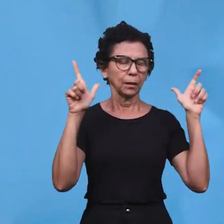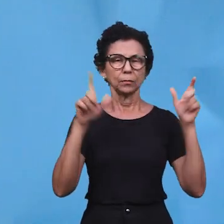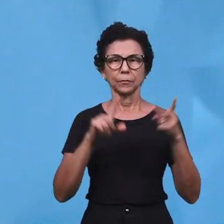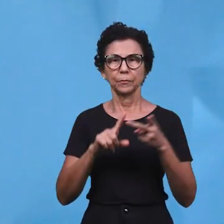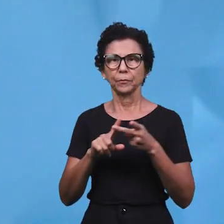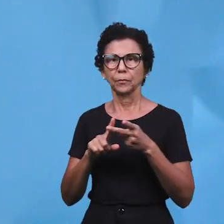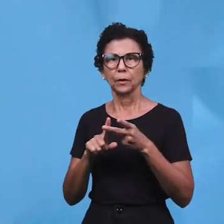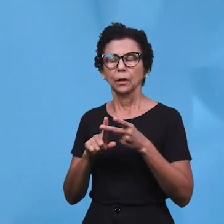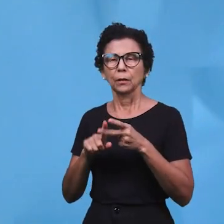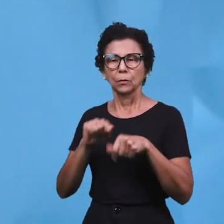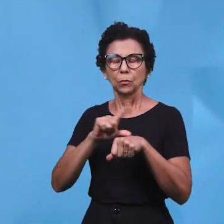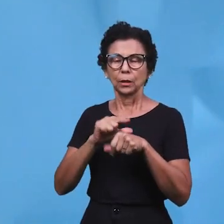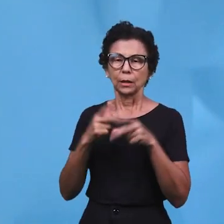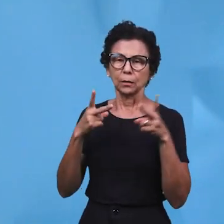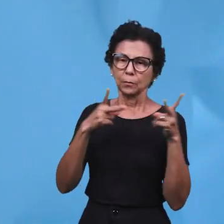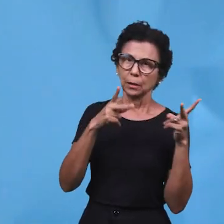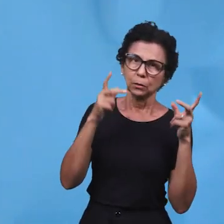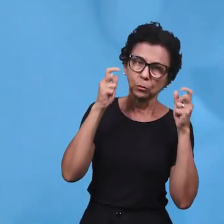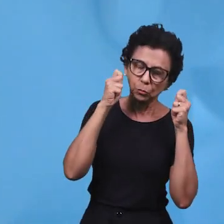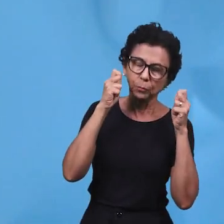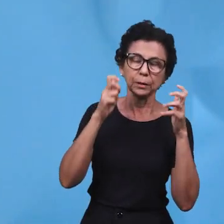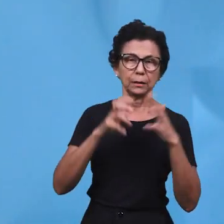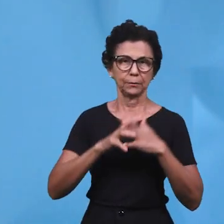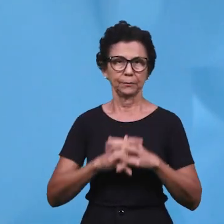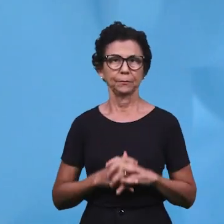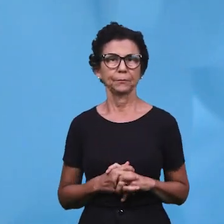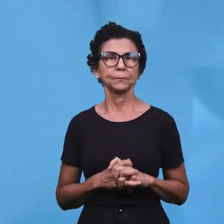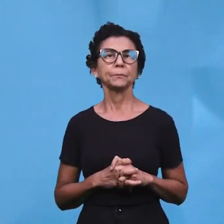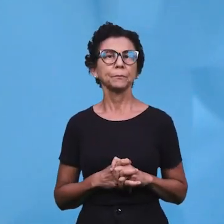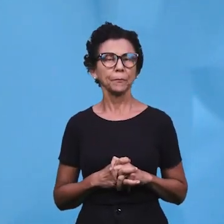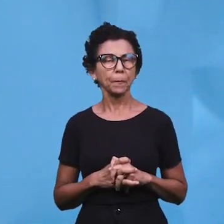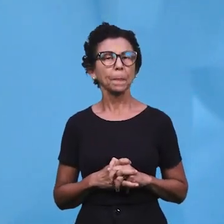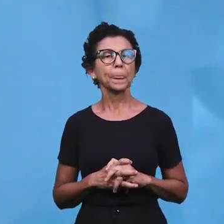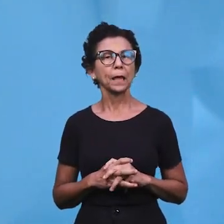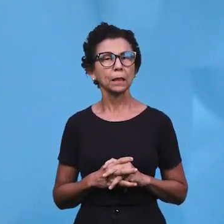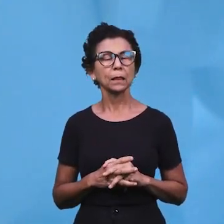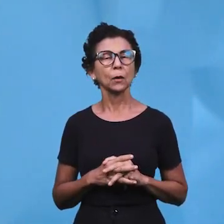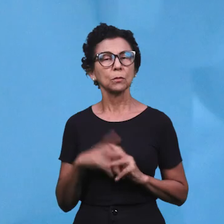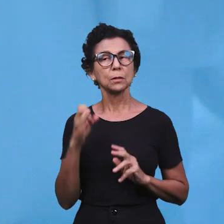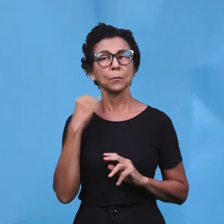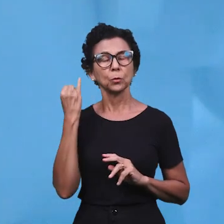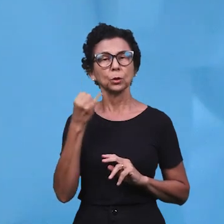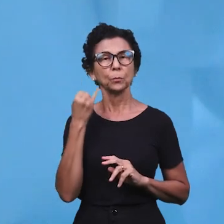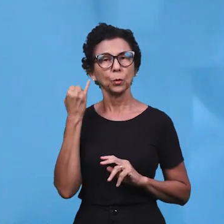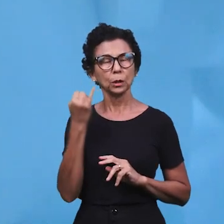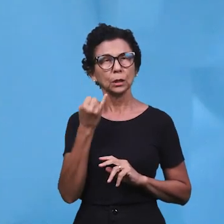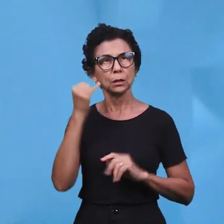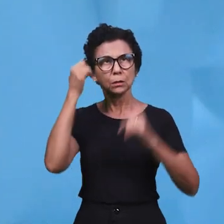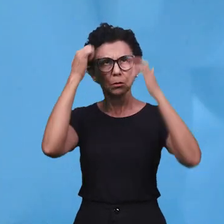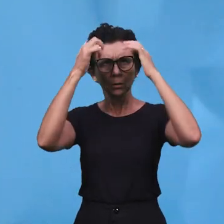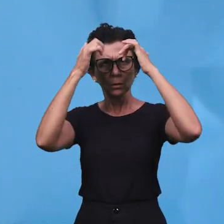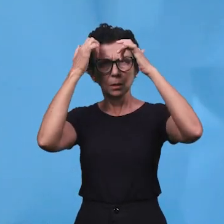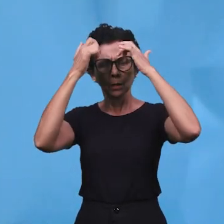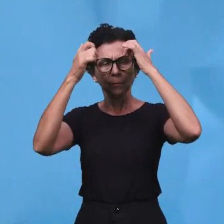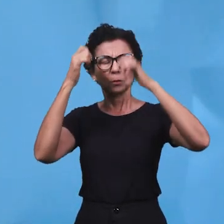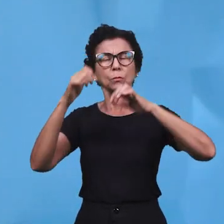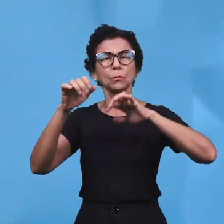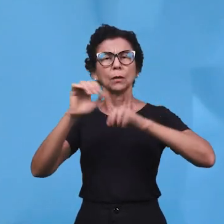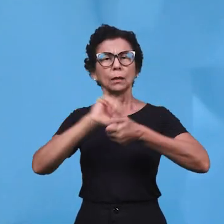e horário para dormir. Então essa é uma mensagem muito importante. Então nós temos